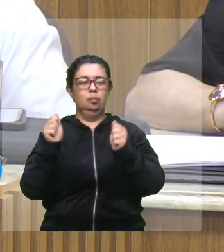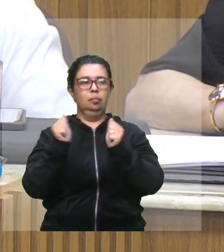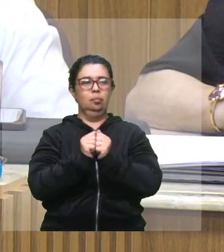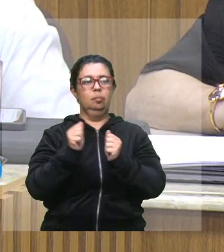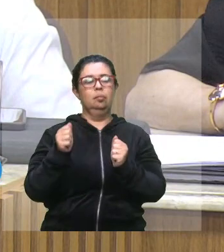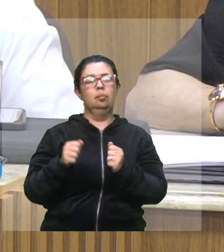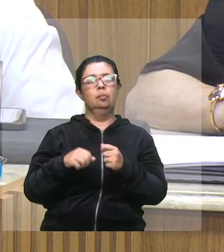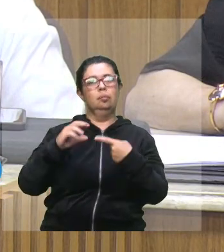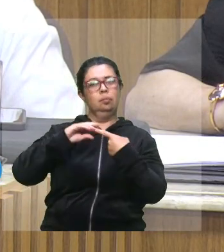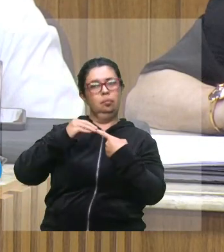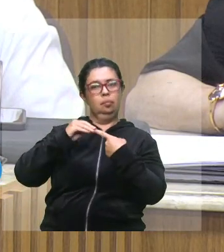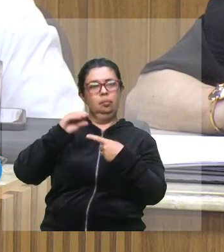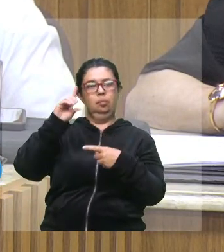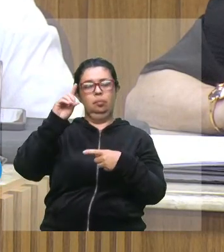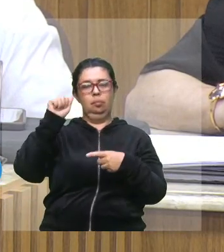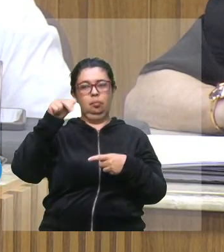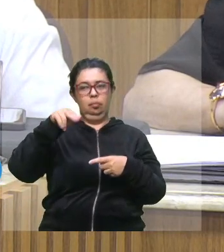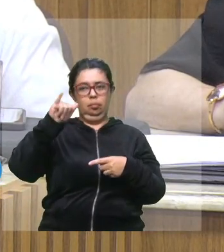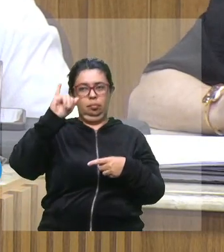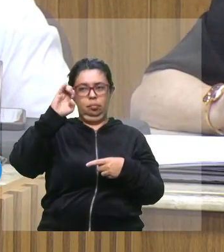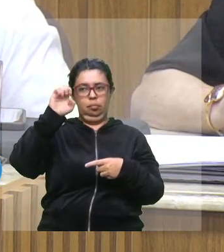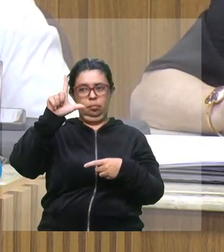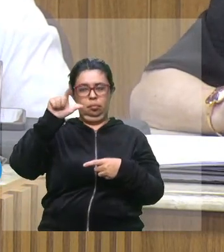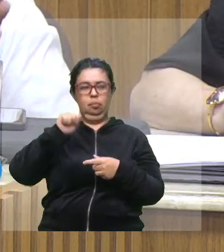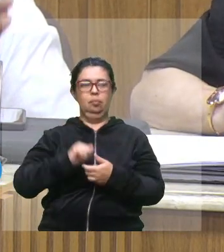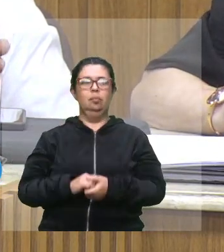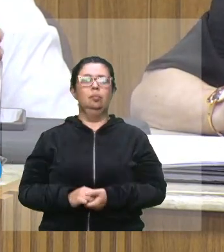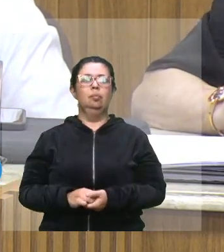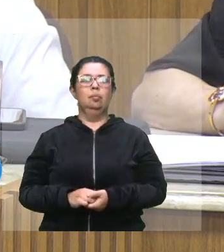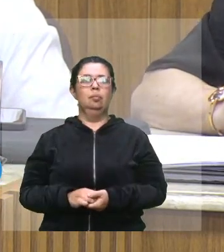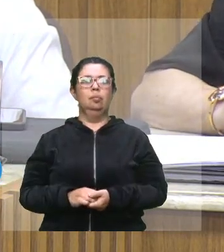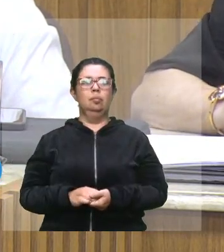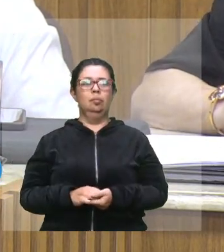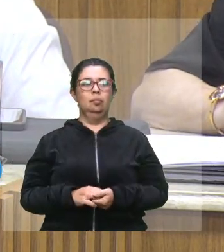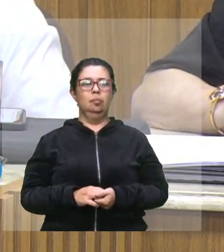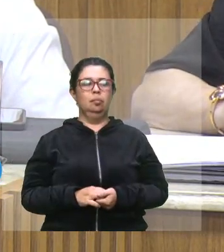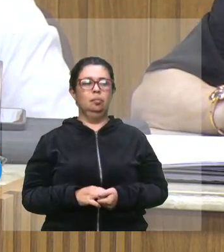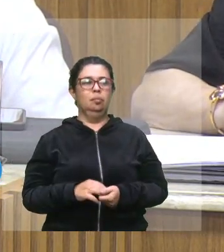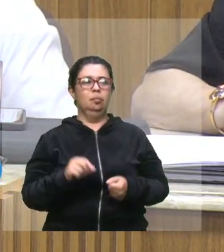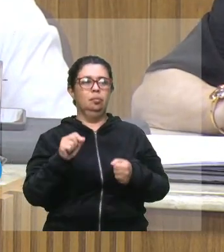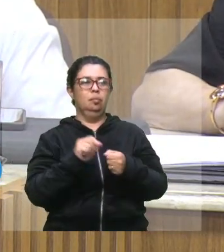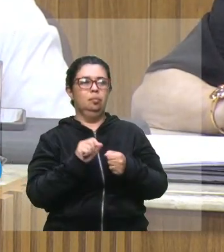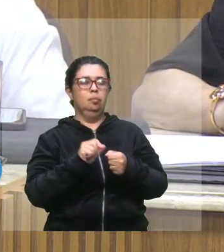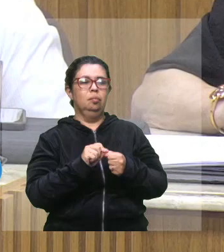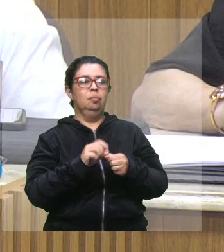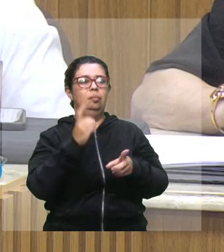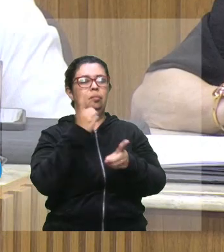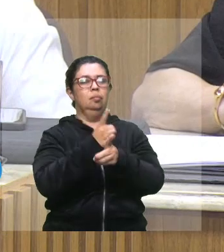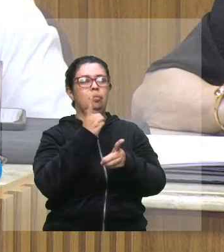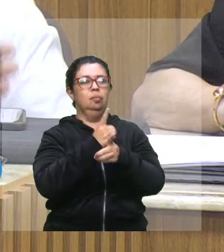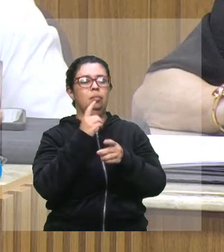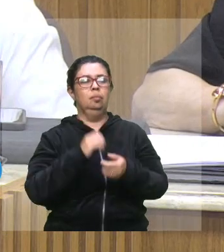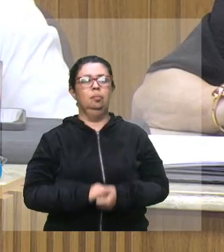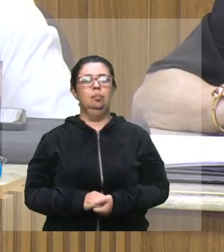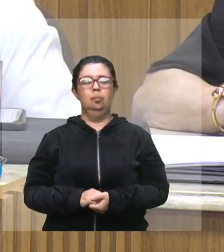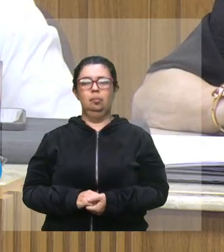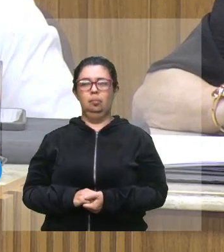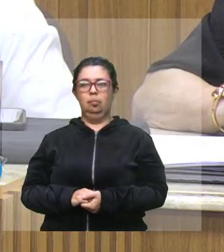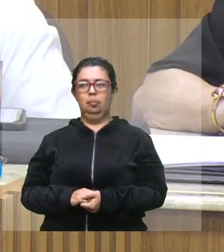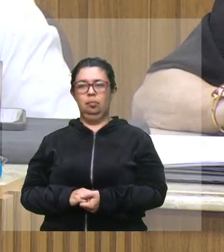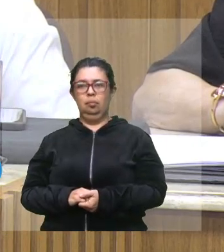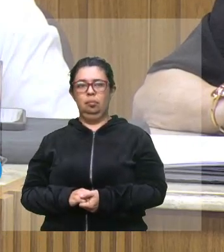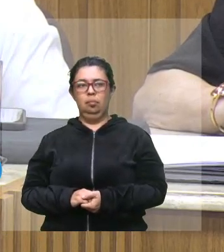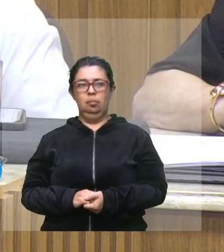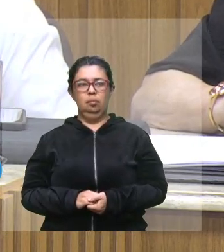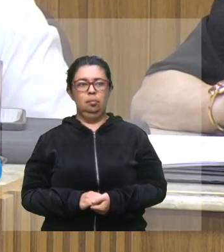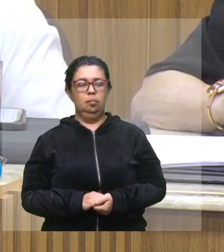desta Câmara, Daniele, e nós alinhamos aí para a gente fazer um grande fórum, né, sobre prevenção e